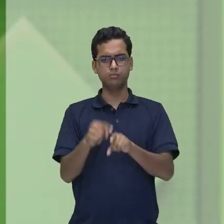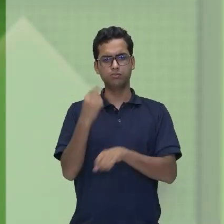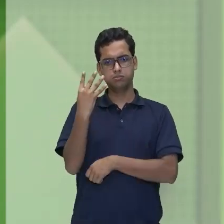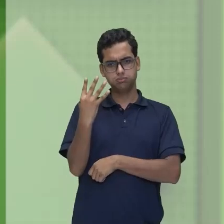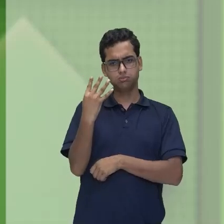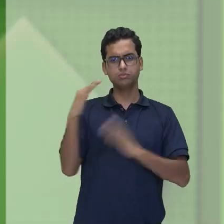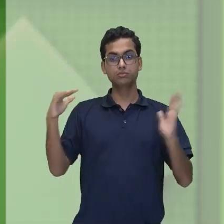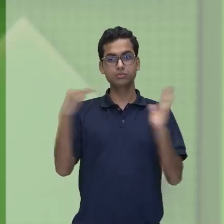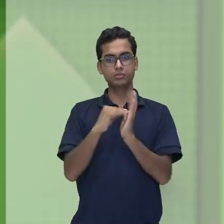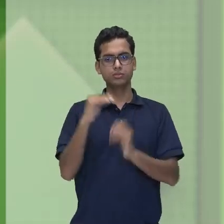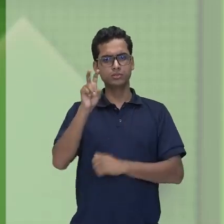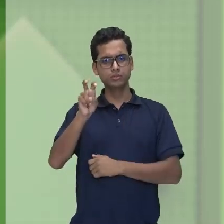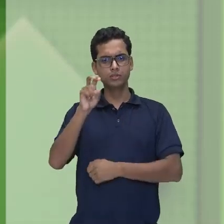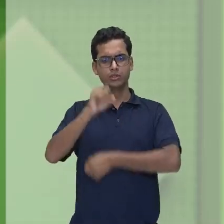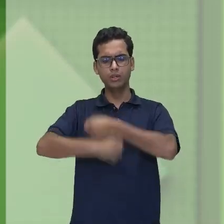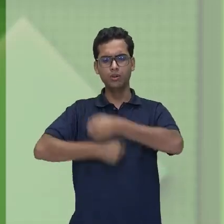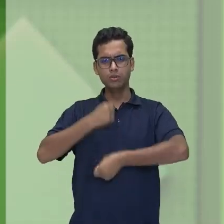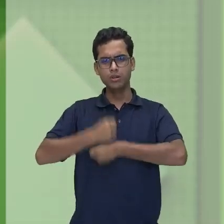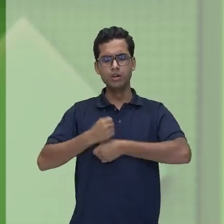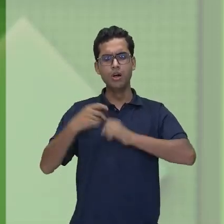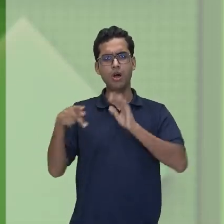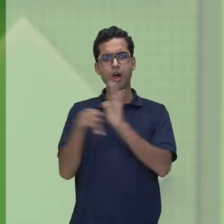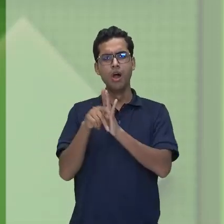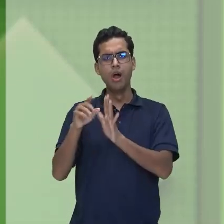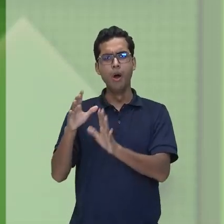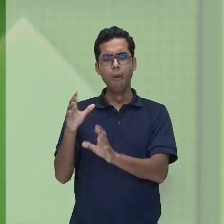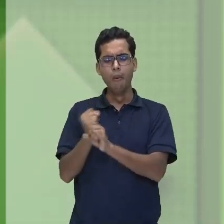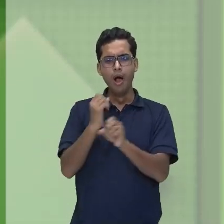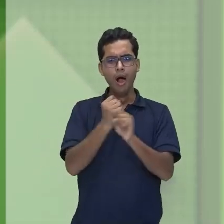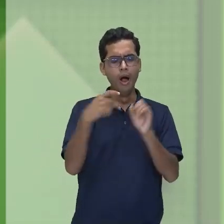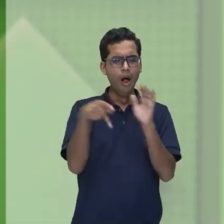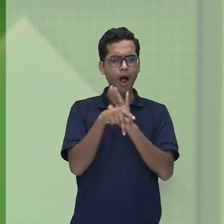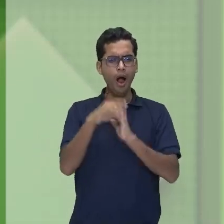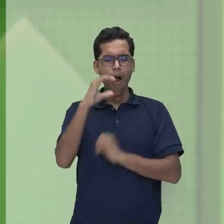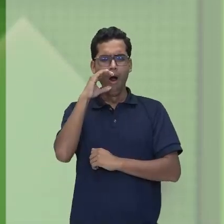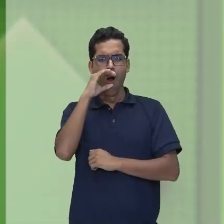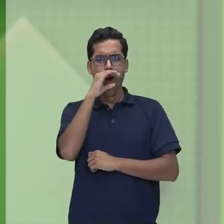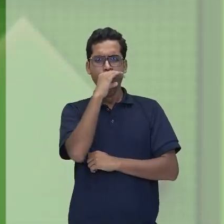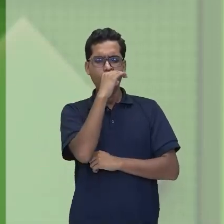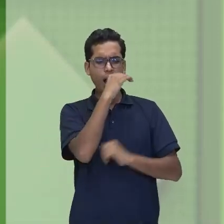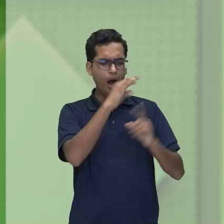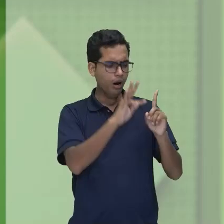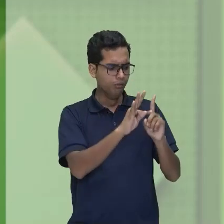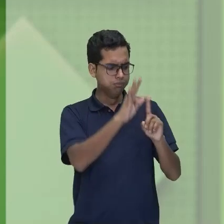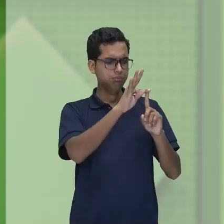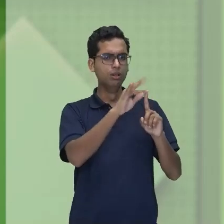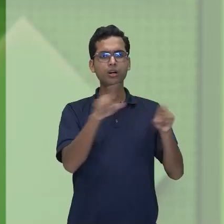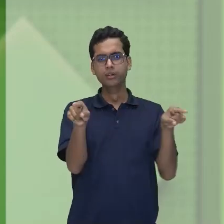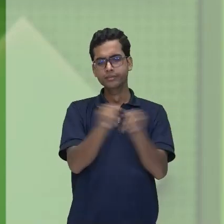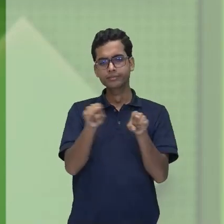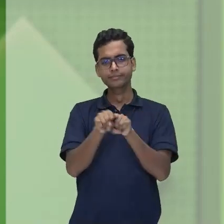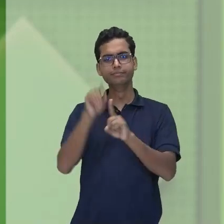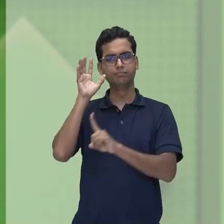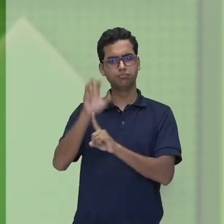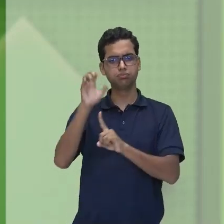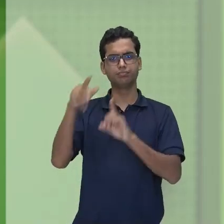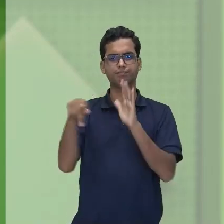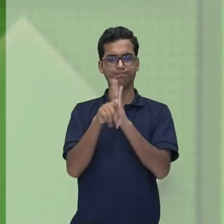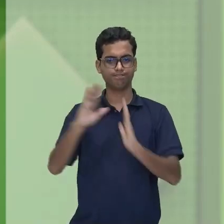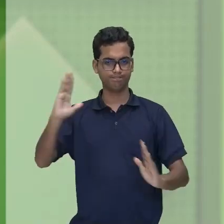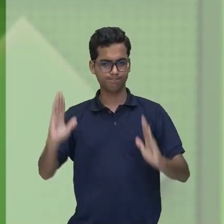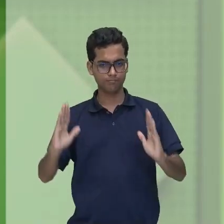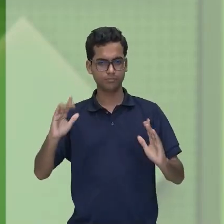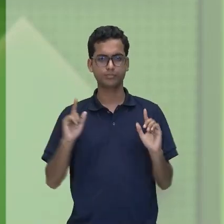anos. E isso tudo, né, somado aí com o aquecimento global, vai afetar, né, no regime